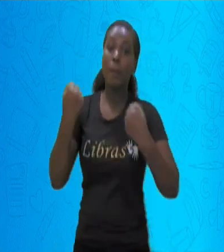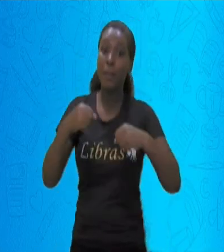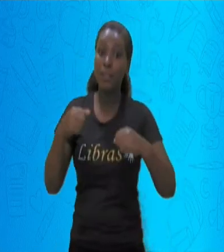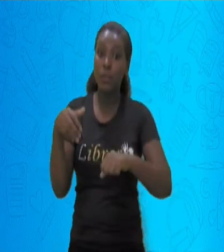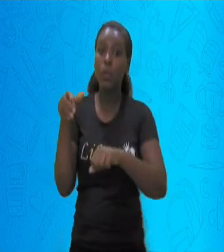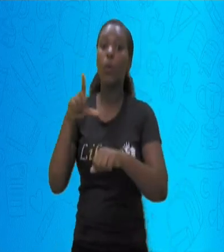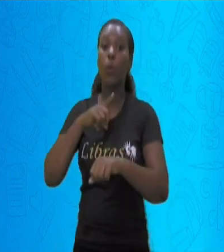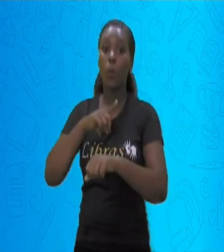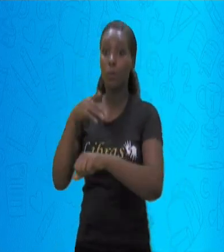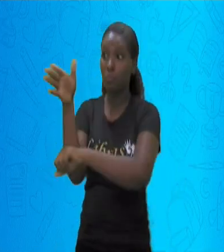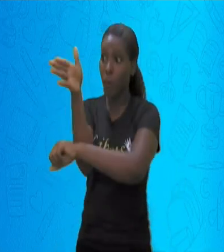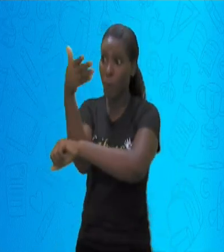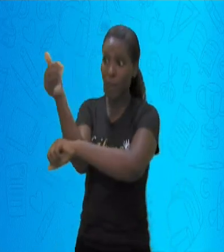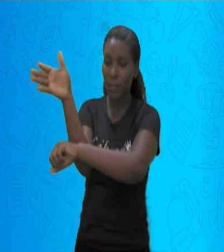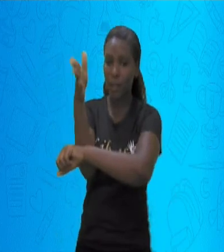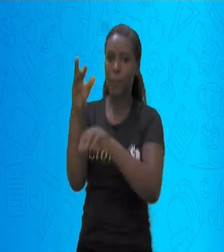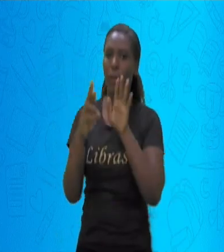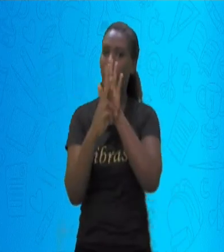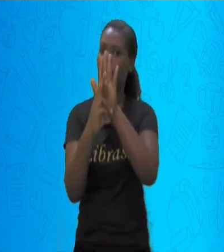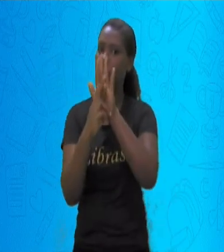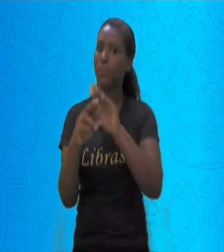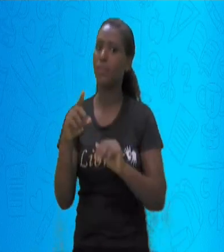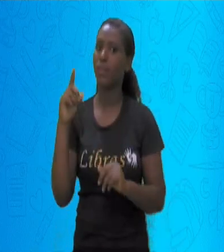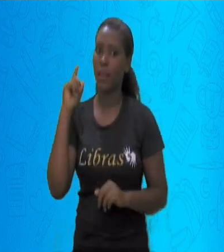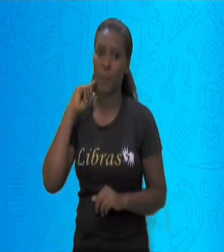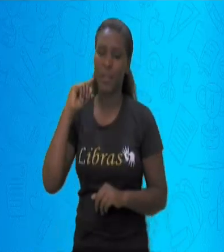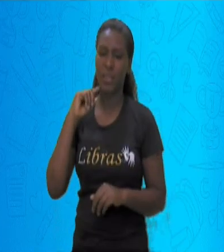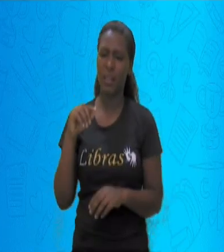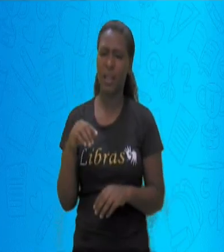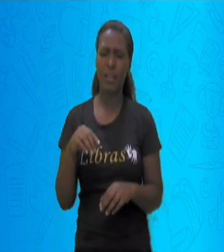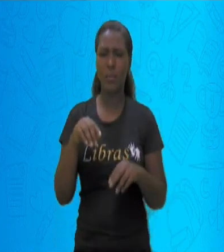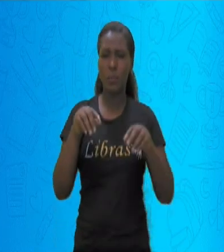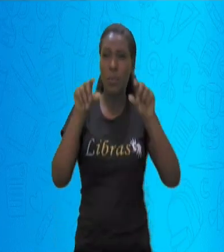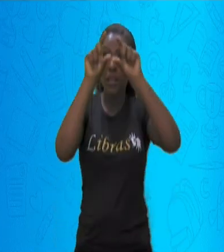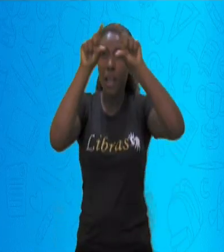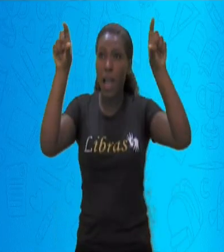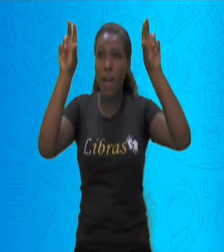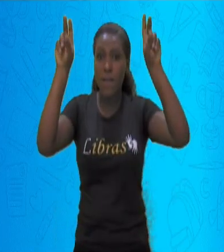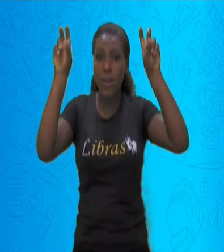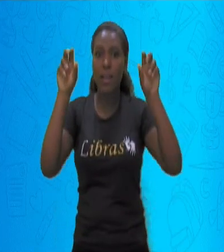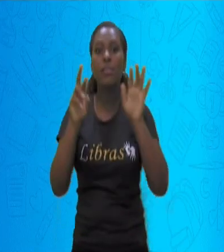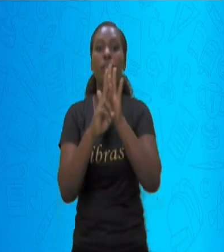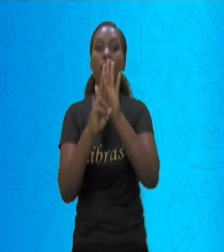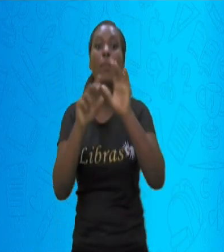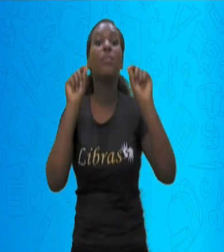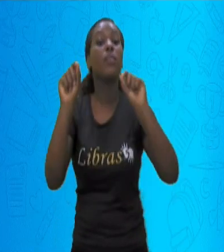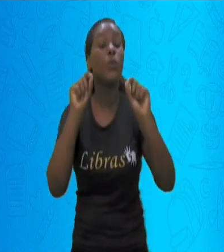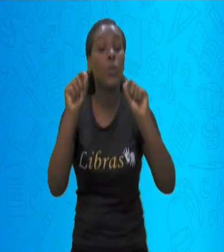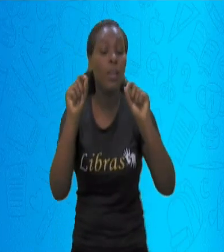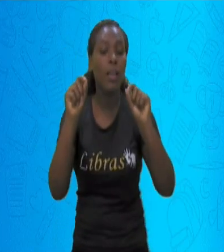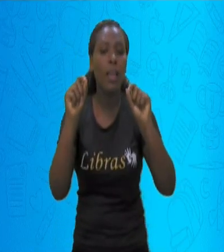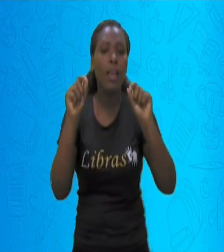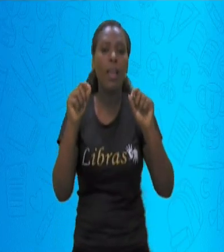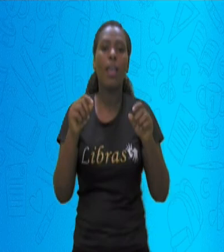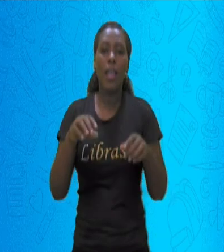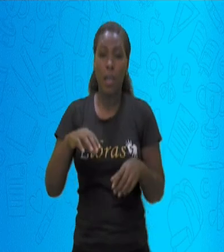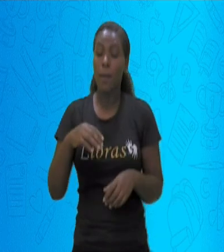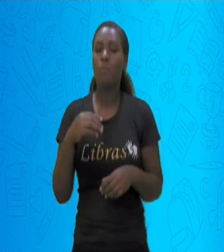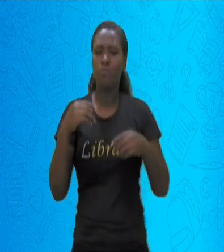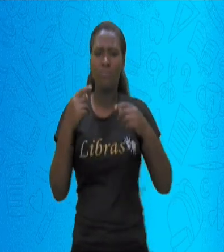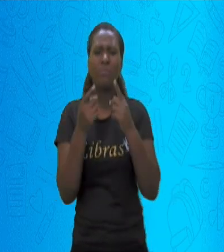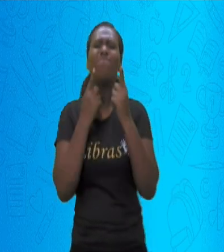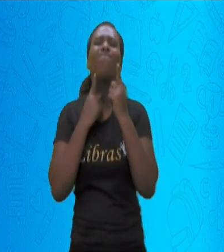Gerais. Agora é com você. Escolha uma das bandeiras que falamos, escreva o significado em